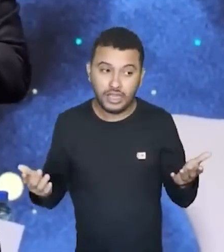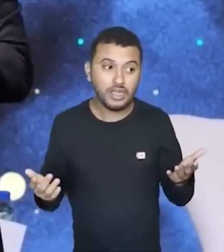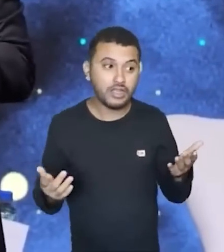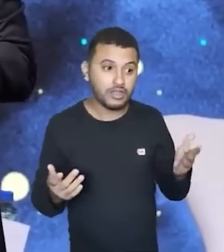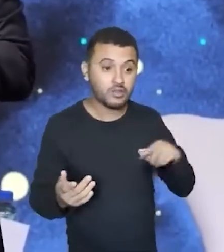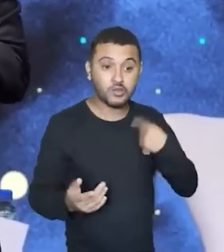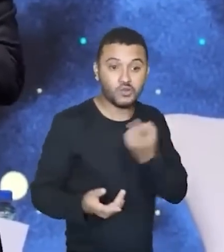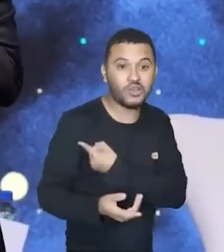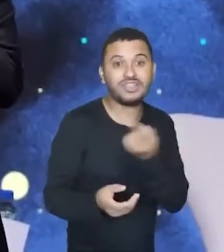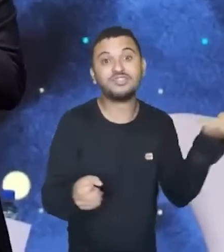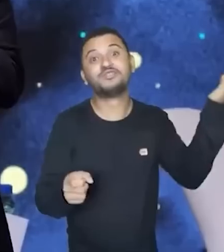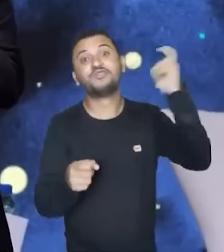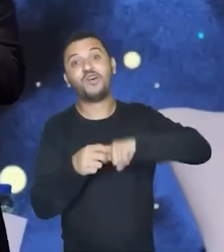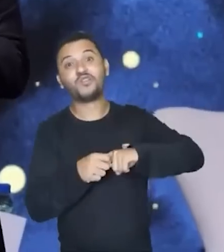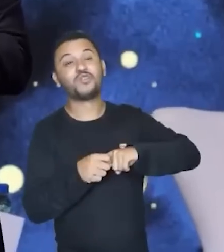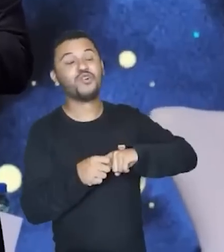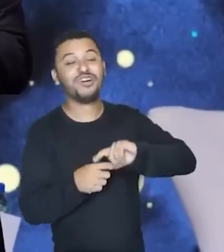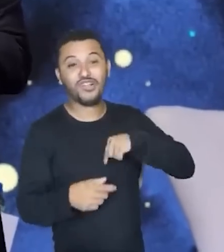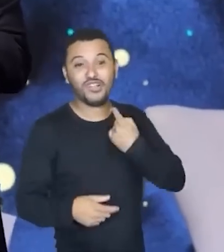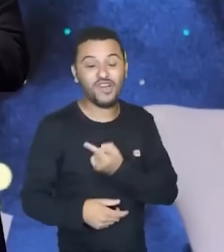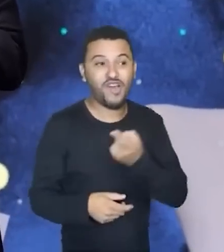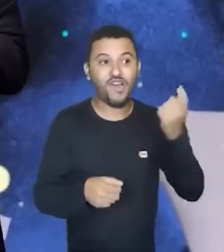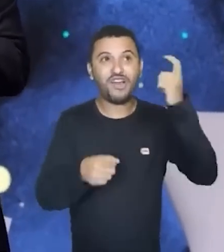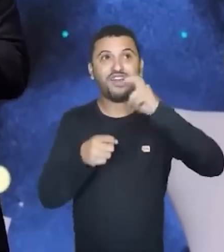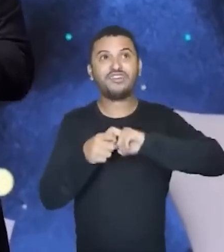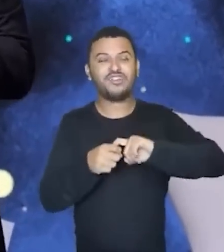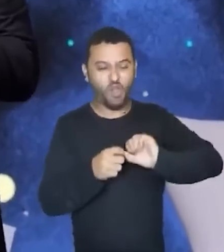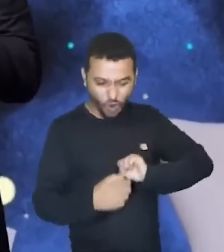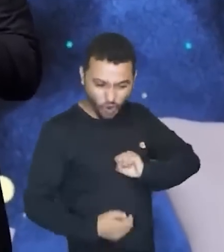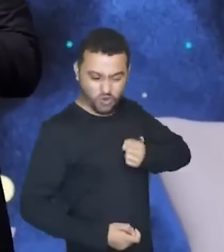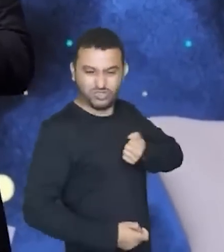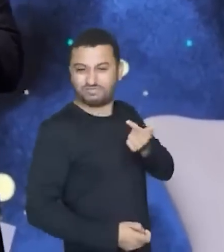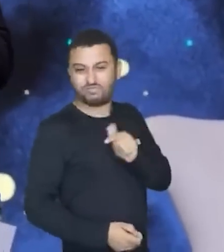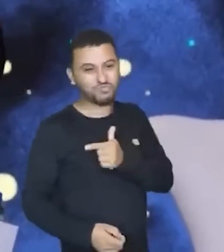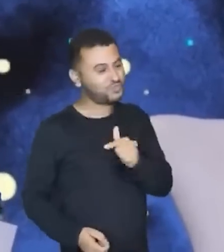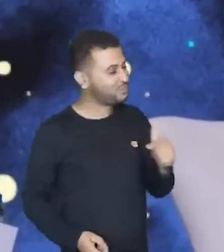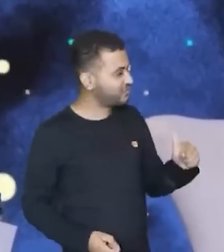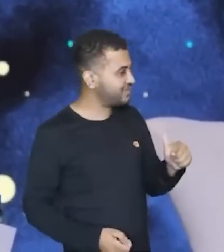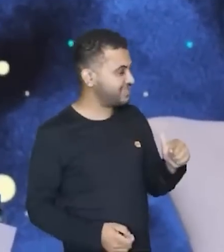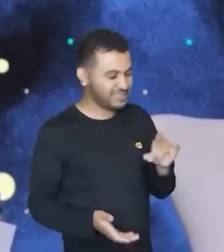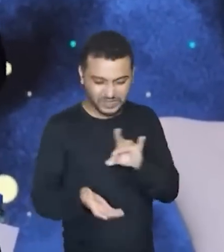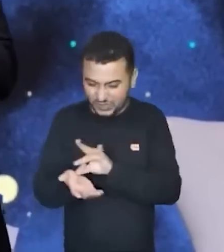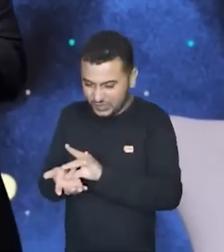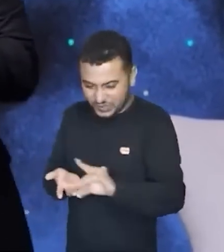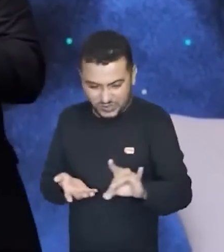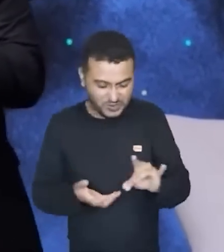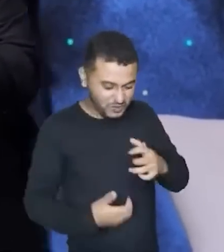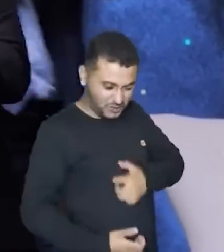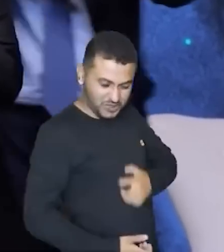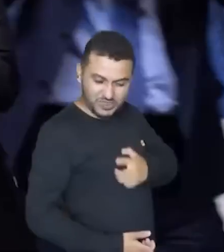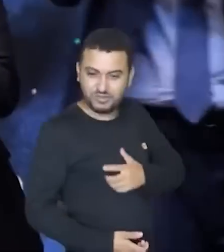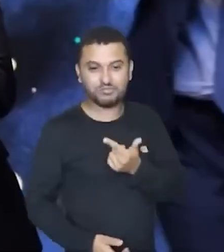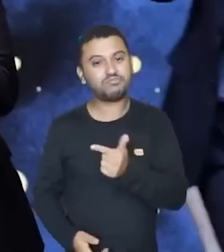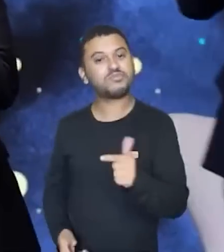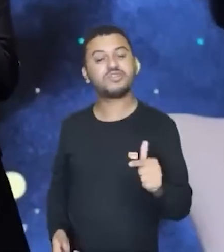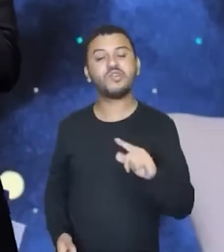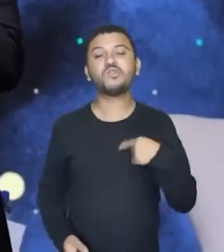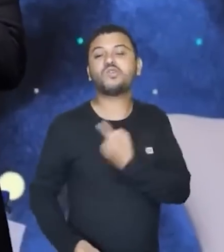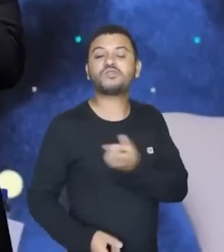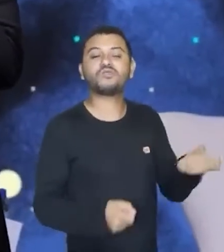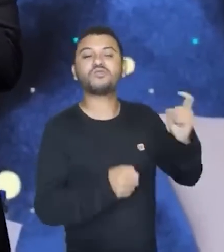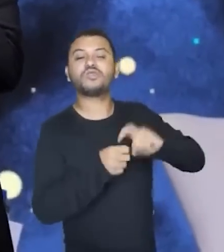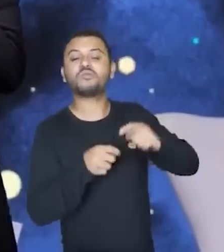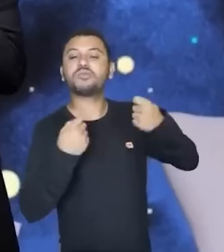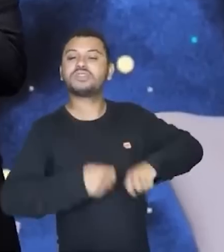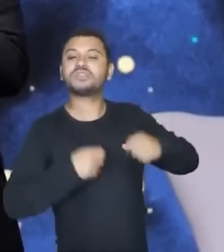cara. Nós voltamos sem ódio. Nós voltamos sem recuo. Mas nós voltamos para dizer que é necessário